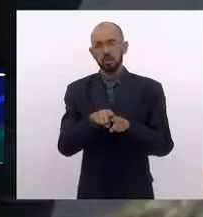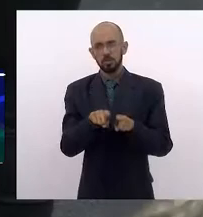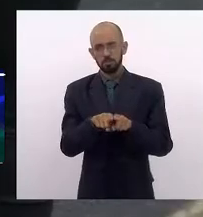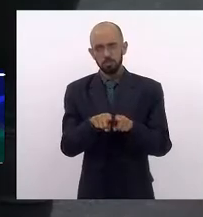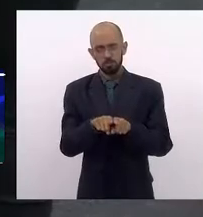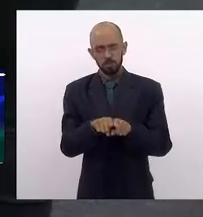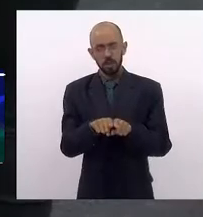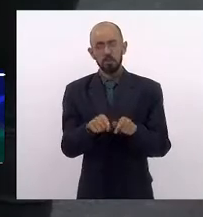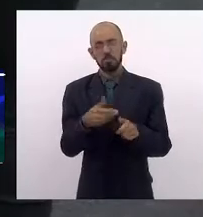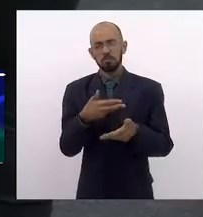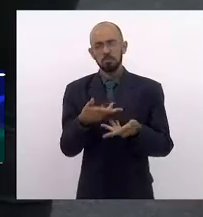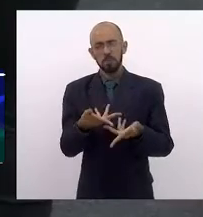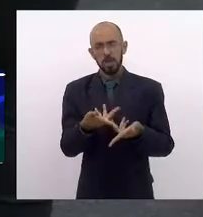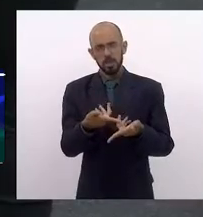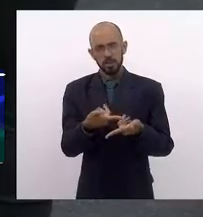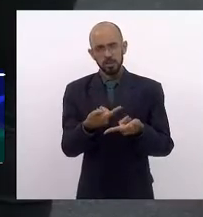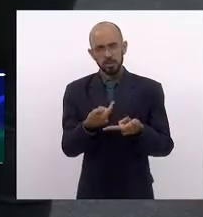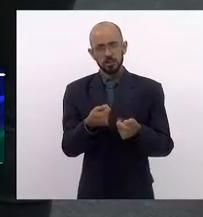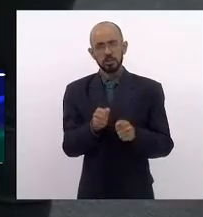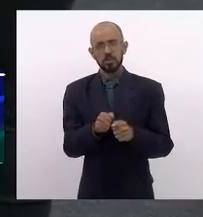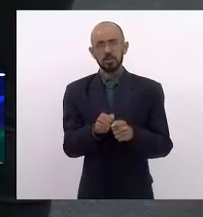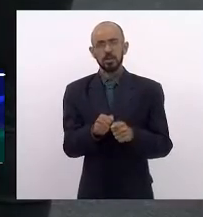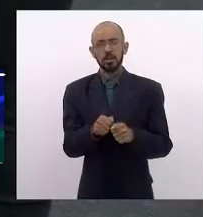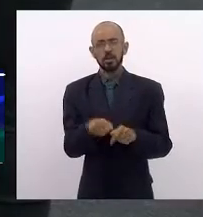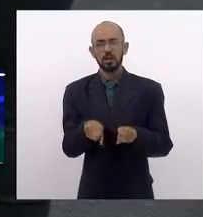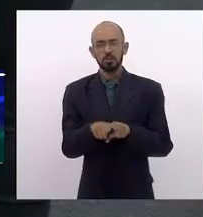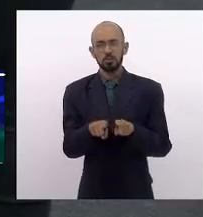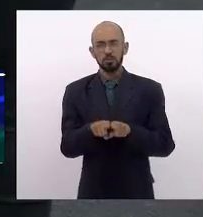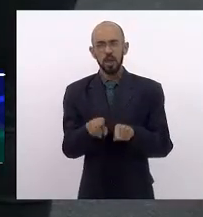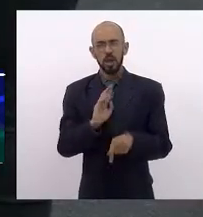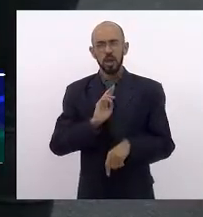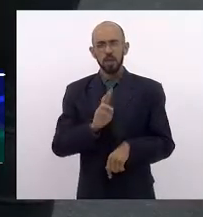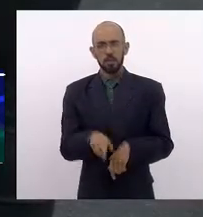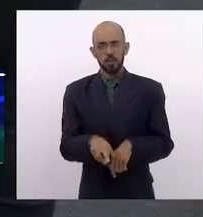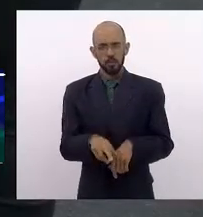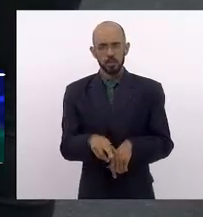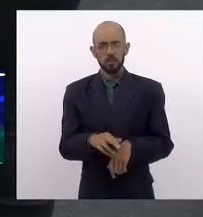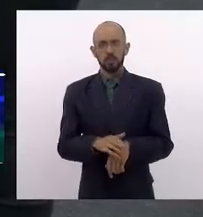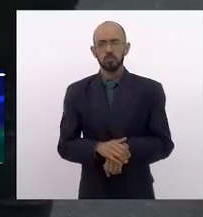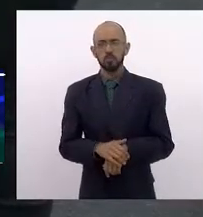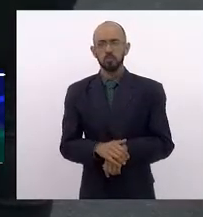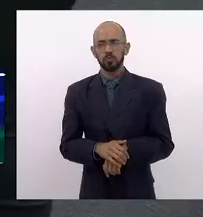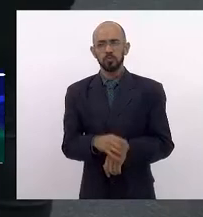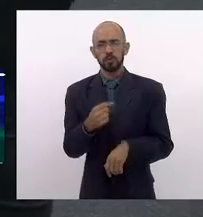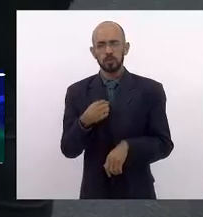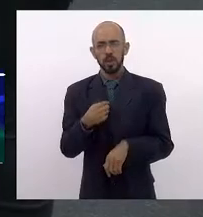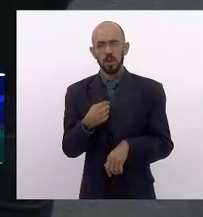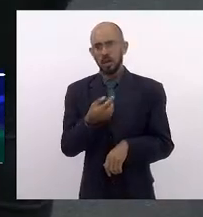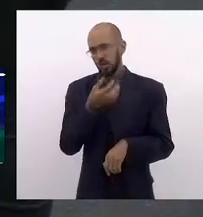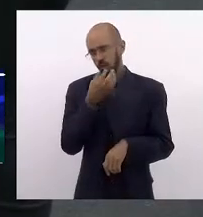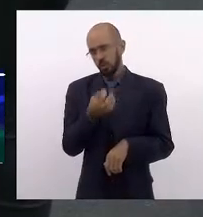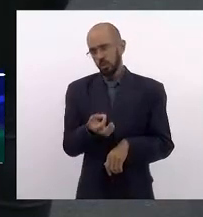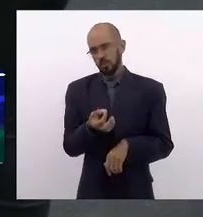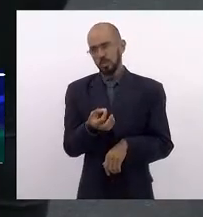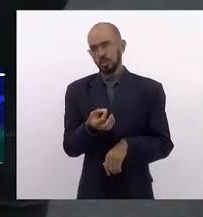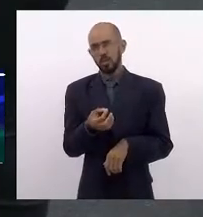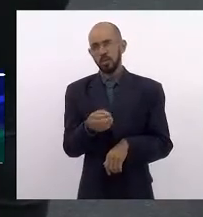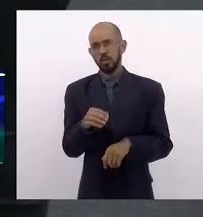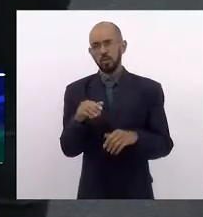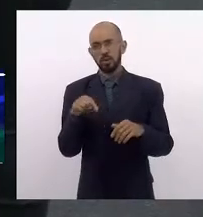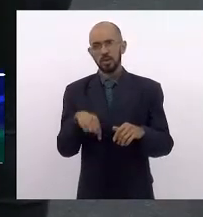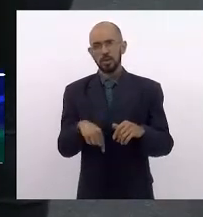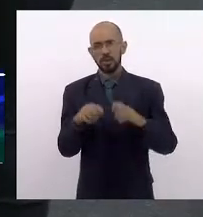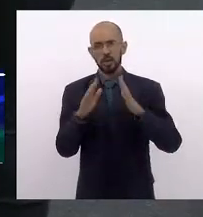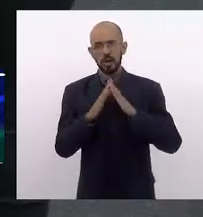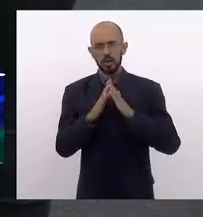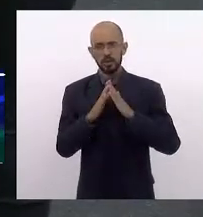reclamação das contas com a ponta claramente o tribunal de contas que eu a conciliar dessa casa não tá fazendo um julgamento de crimes